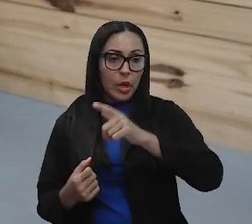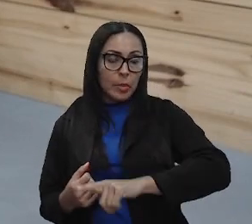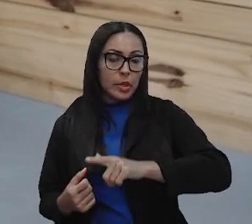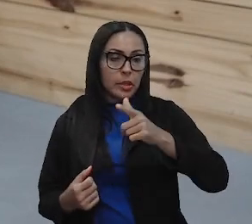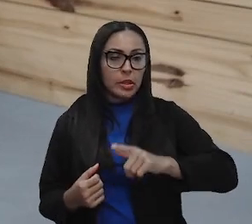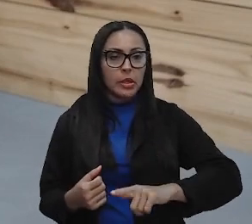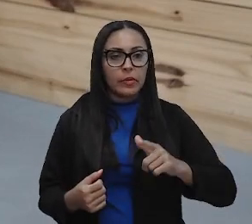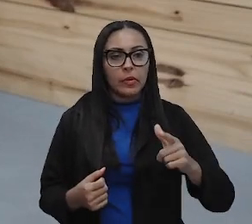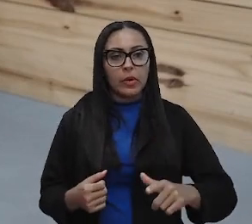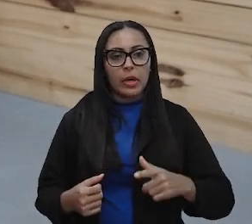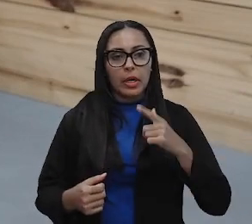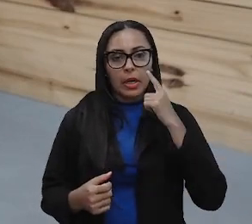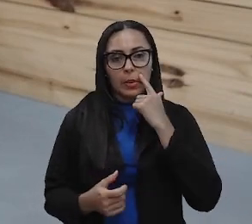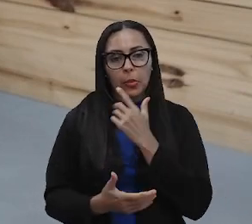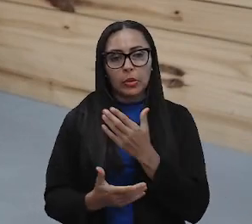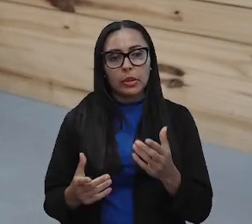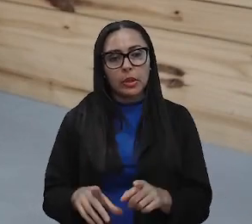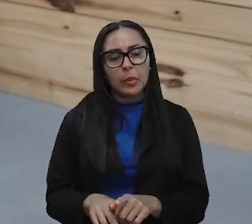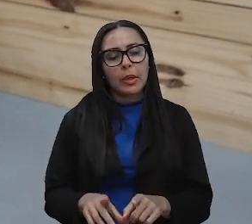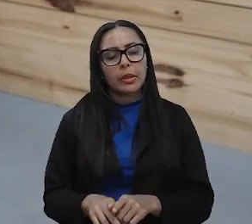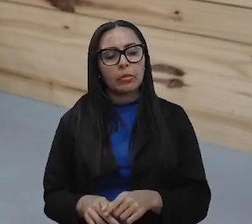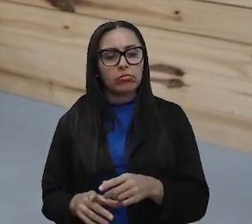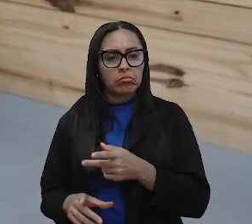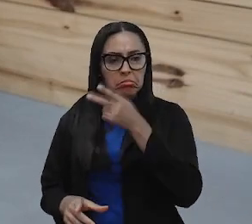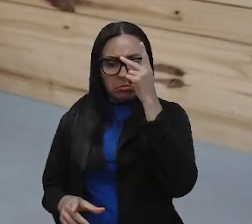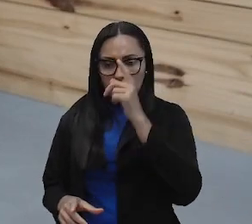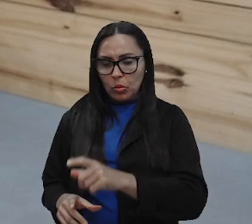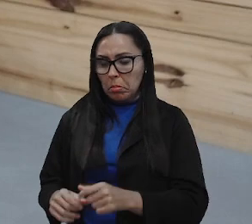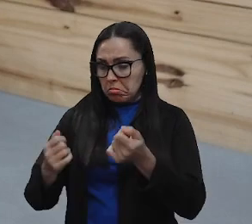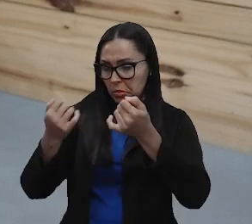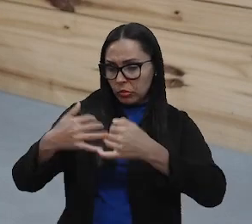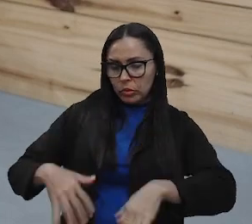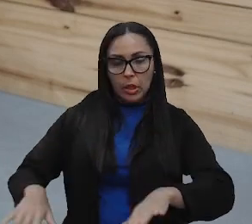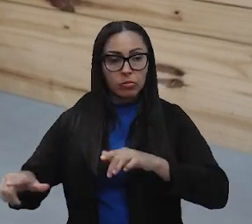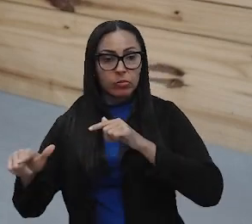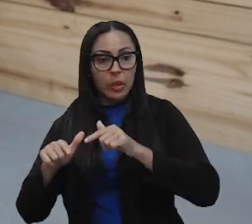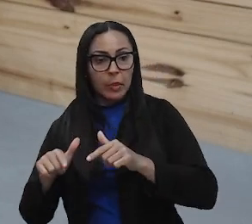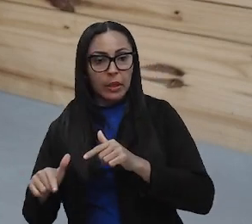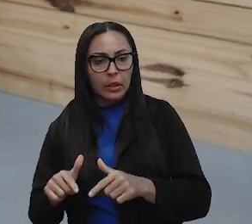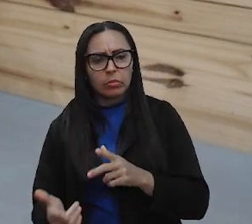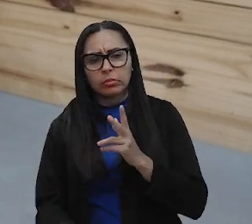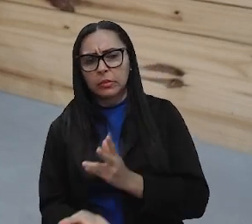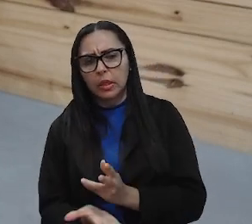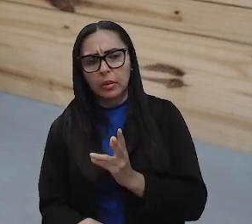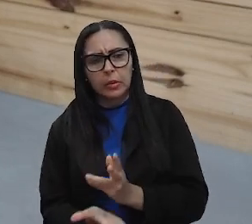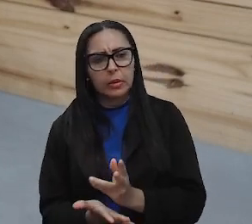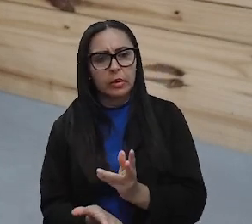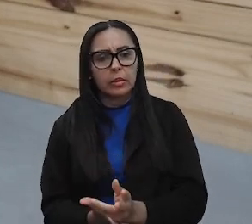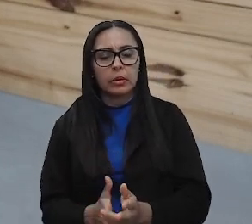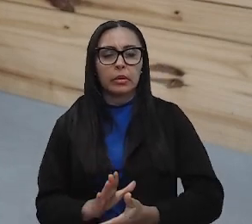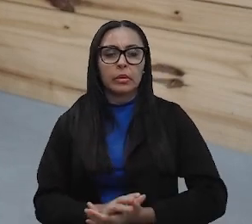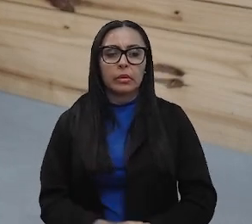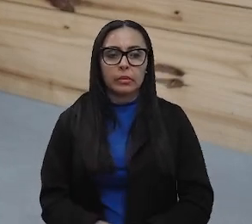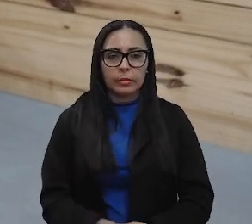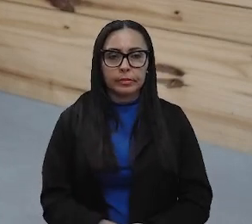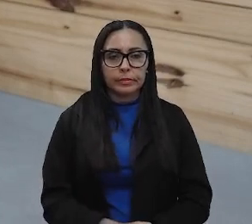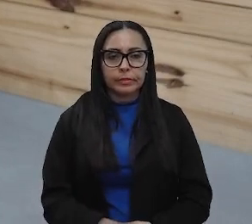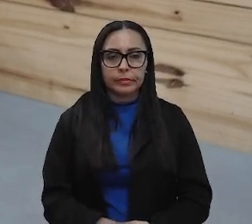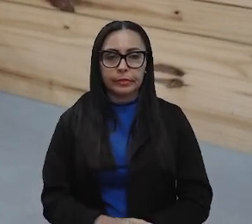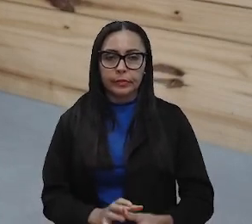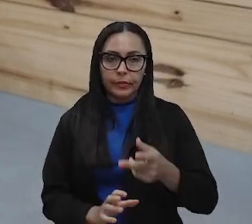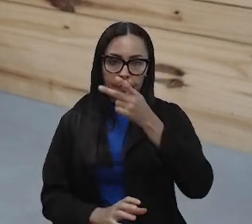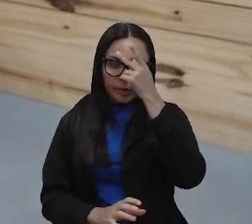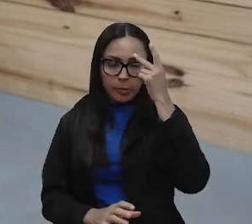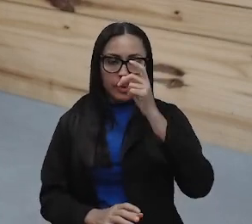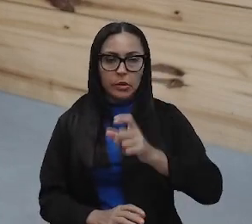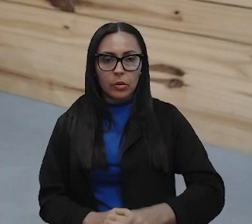pode acometer o trabalhador até numa incapacidade permanente. Ou seja, a pessoa que tem no trato, ela